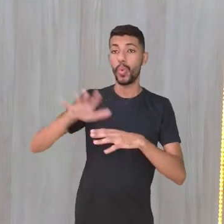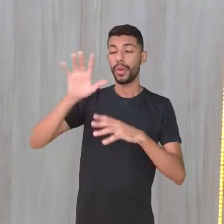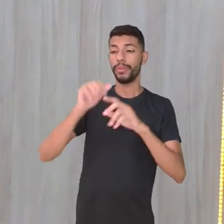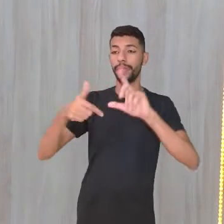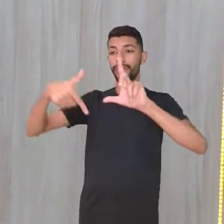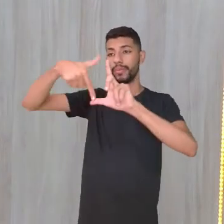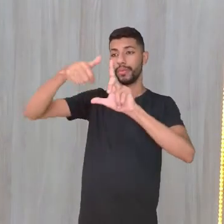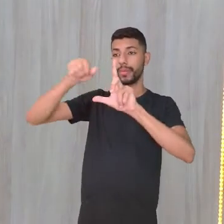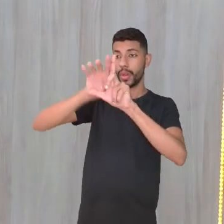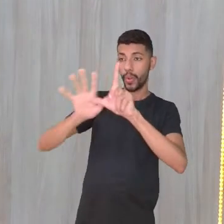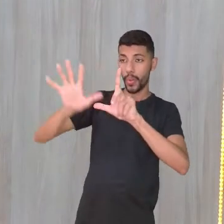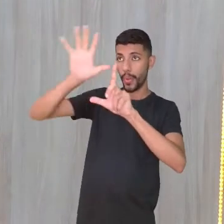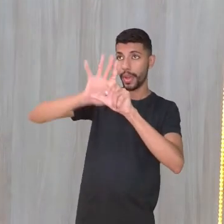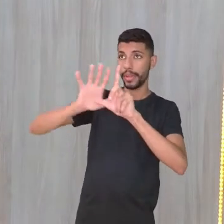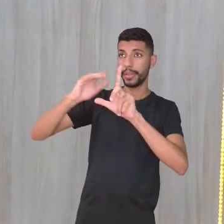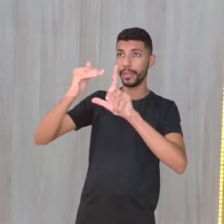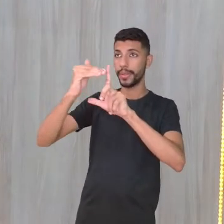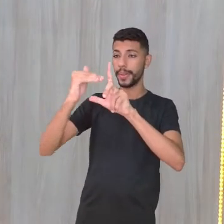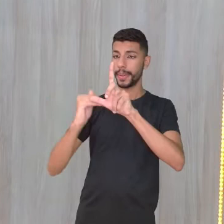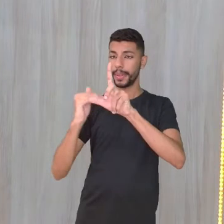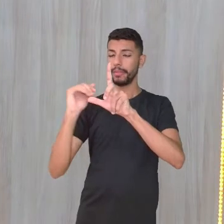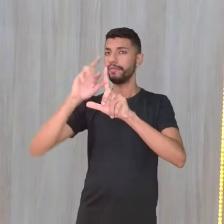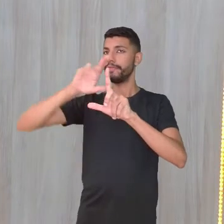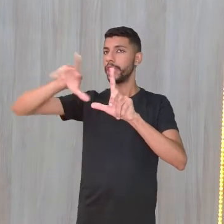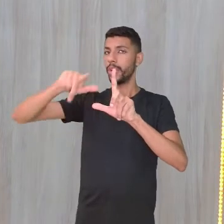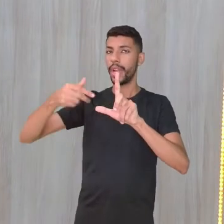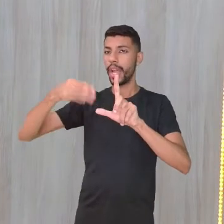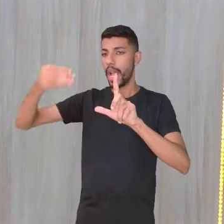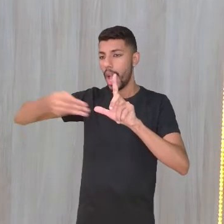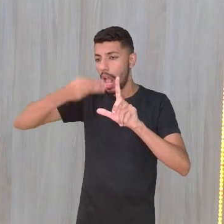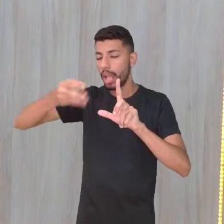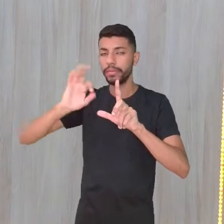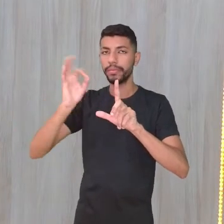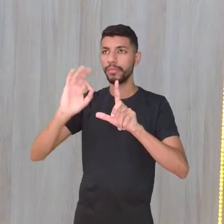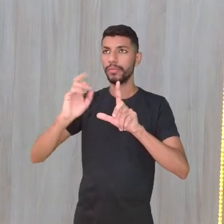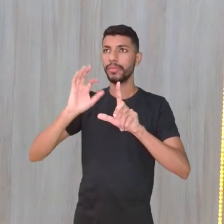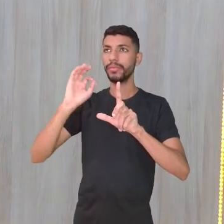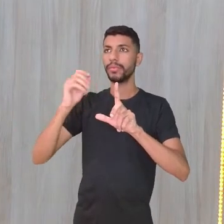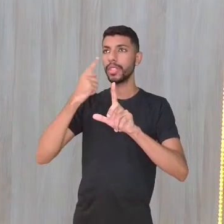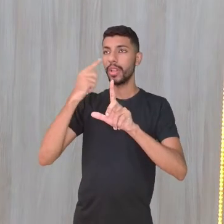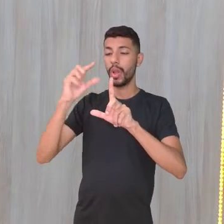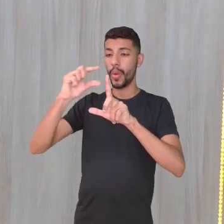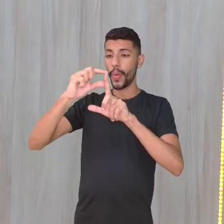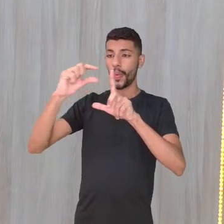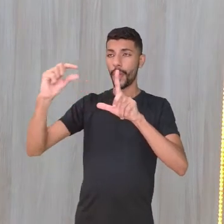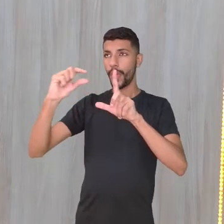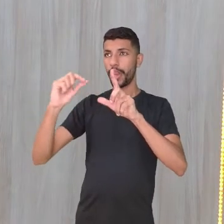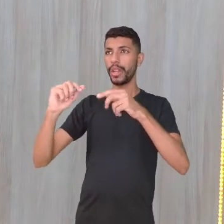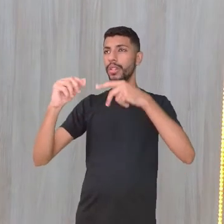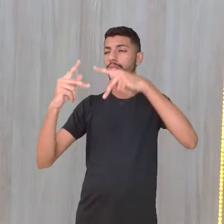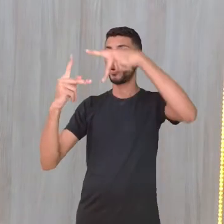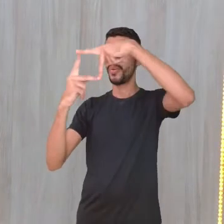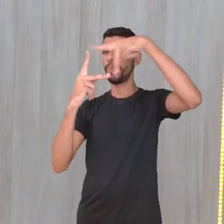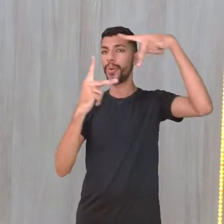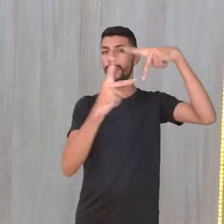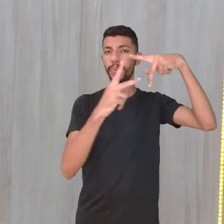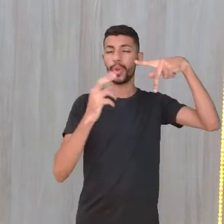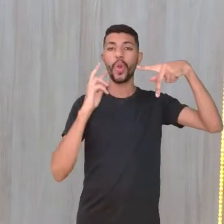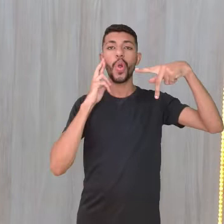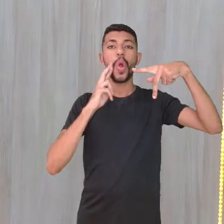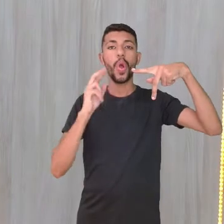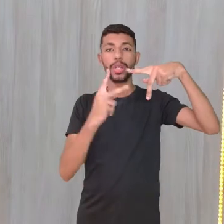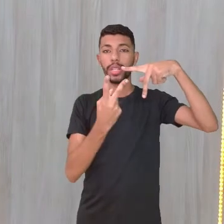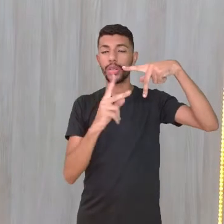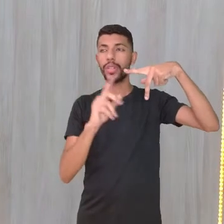daqui para baixo, não é iogurte, beleza? Esses dois pedacinhos rosa aqui, ó, é iogurte dos outros